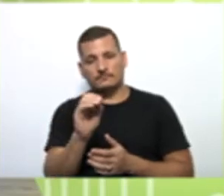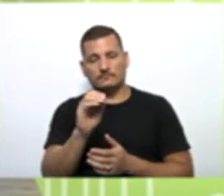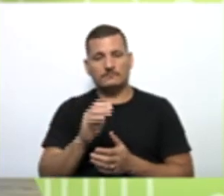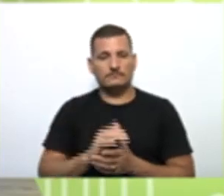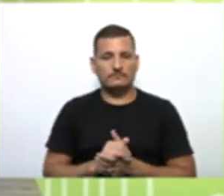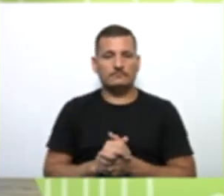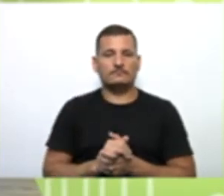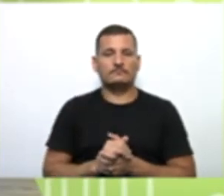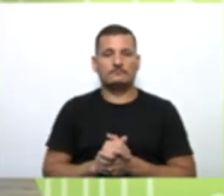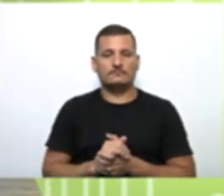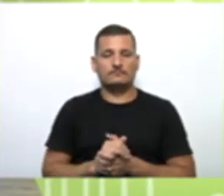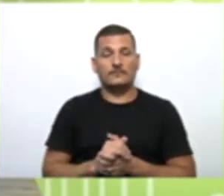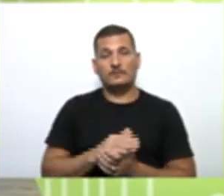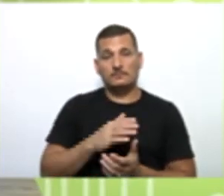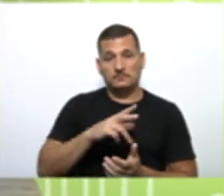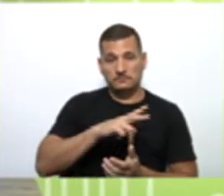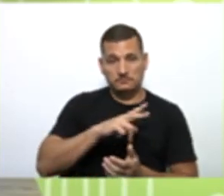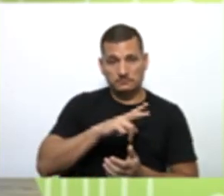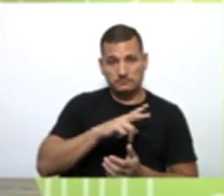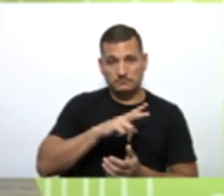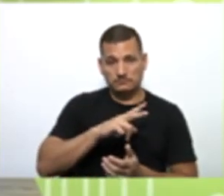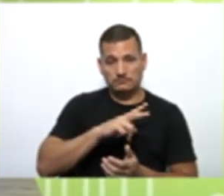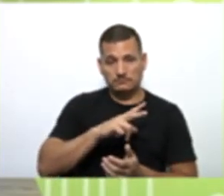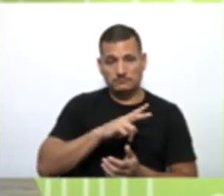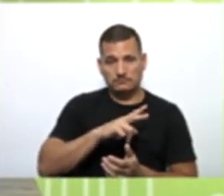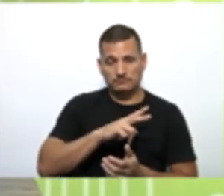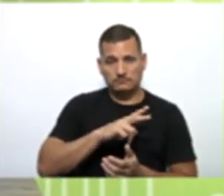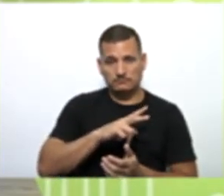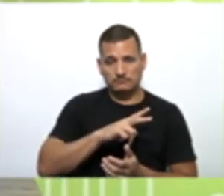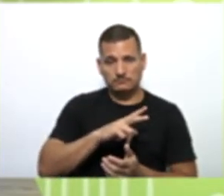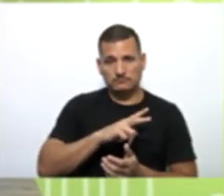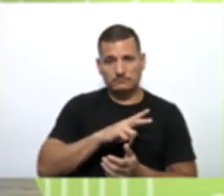uma situação particular, de uma situação, por exemplo, em uma